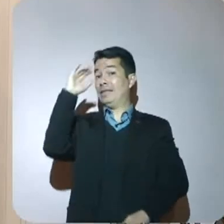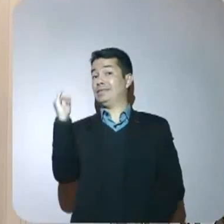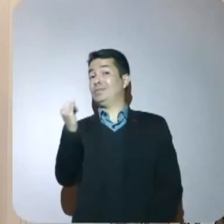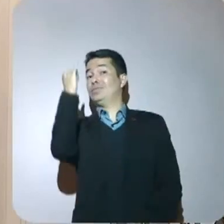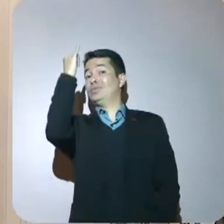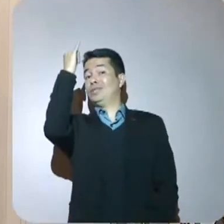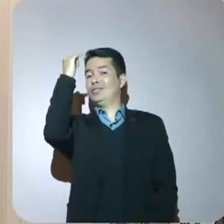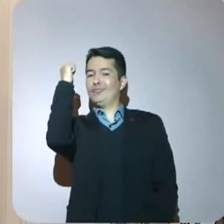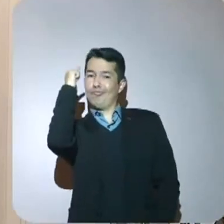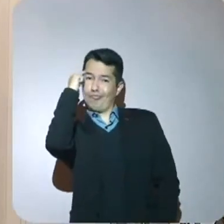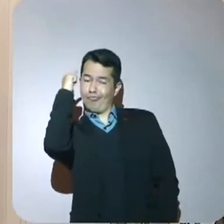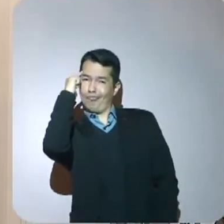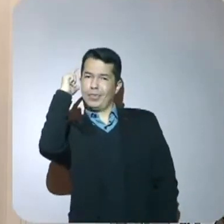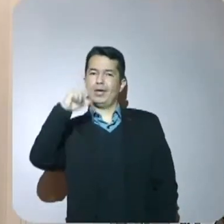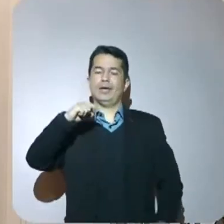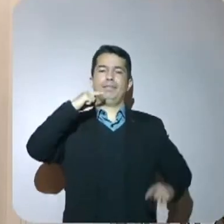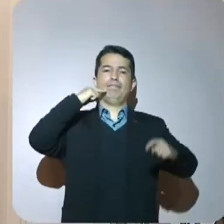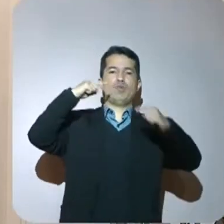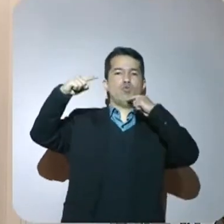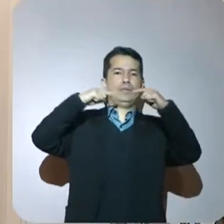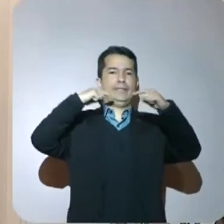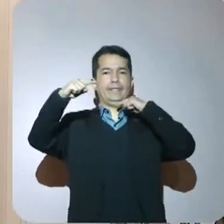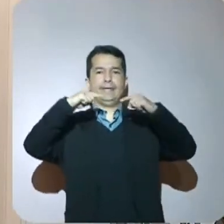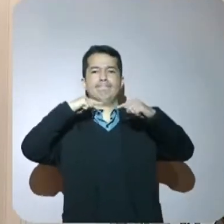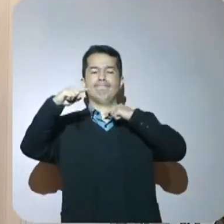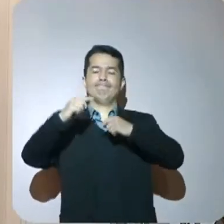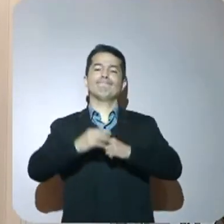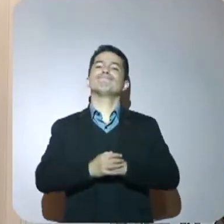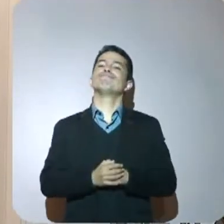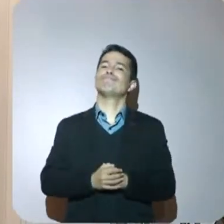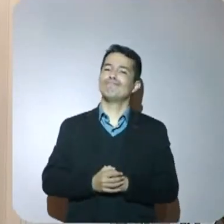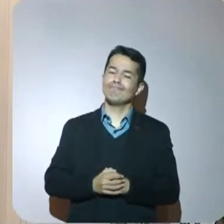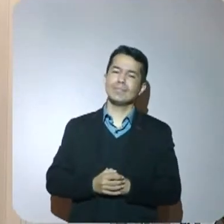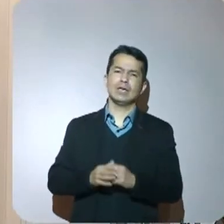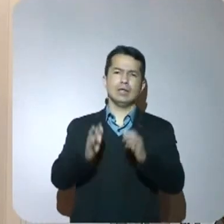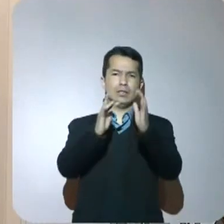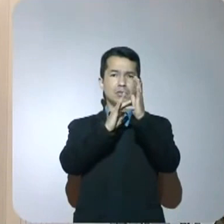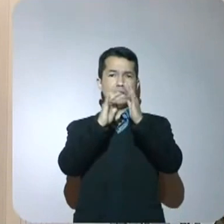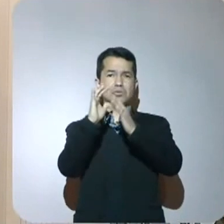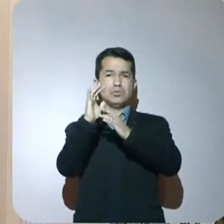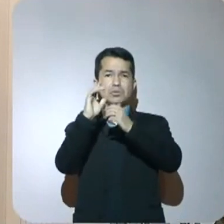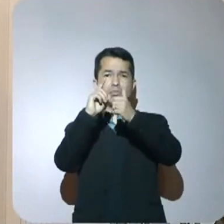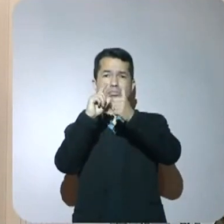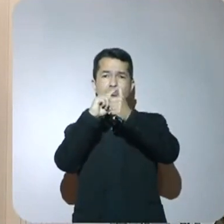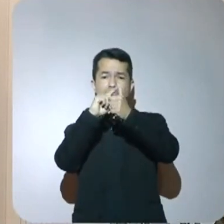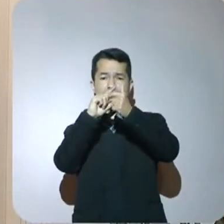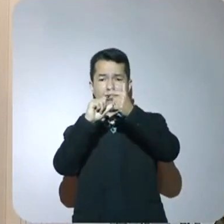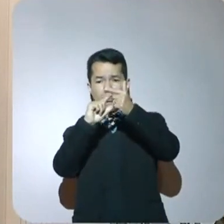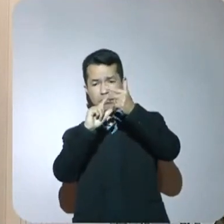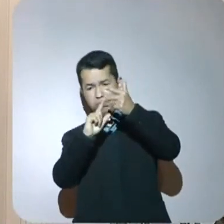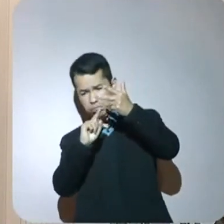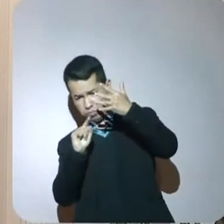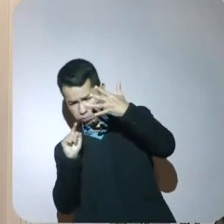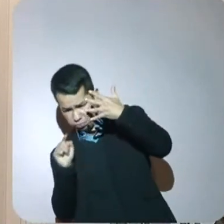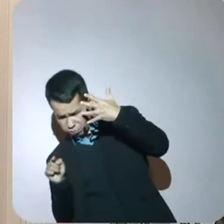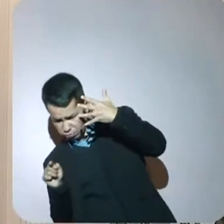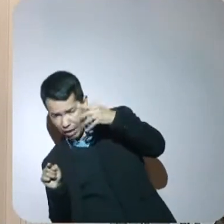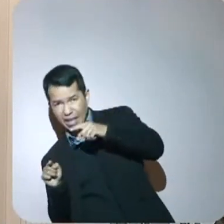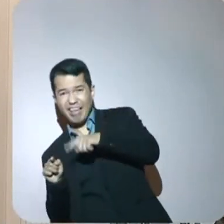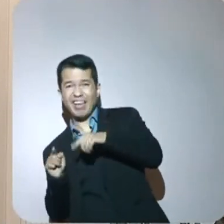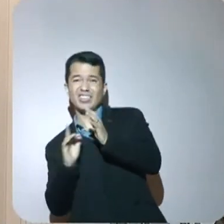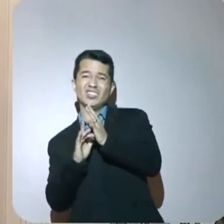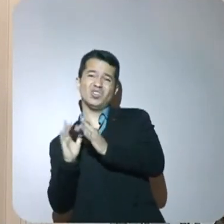E Jesus deixou de ser o mais importante para que a igreja se tornasse um reino,